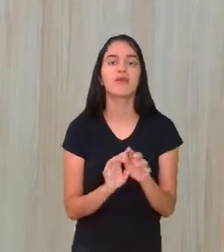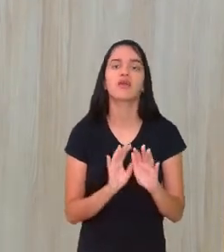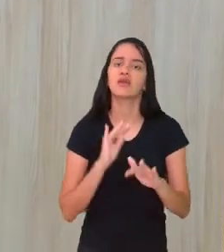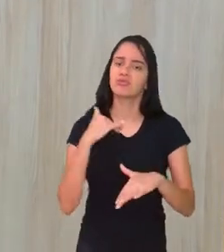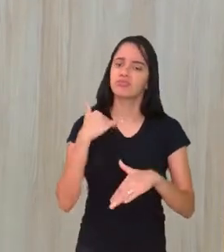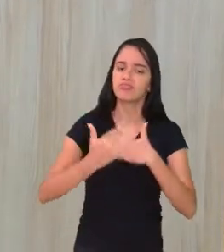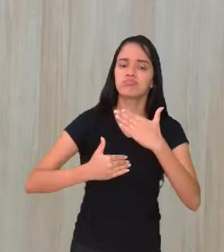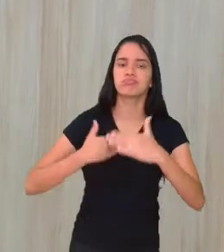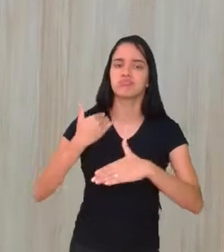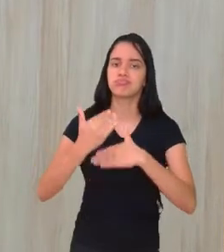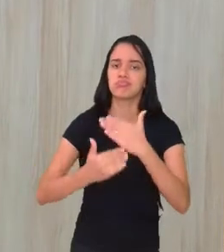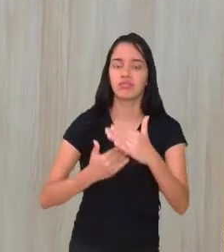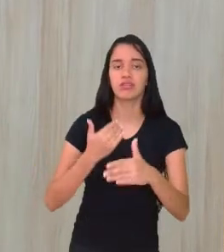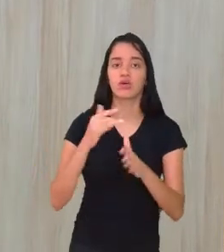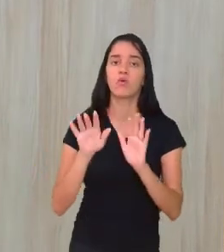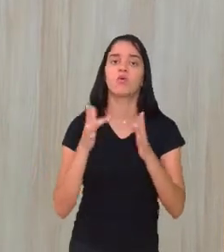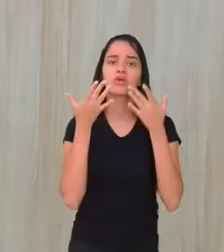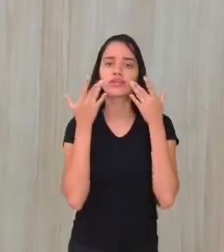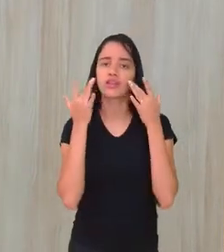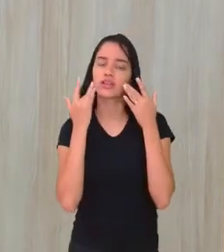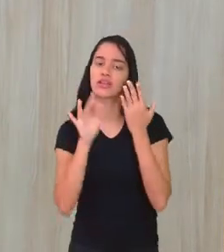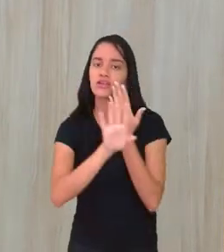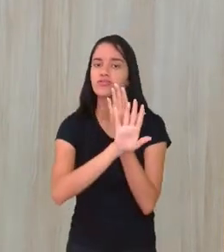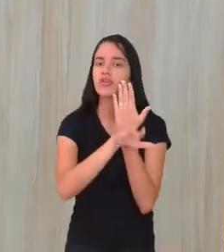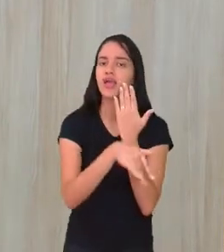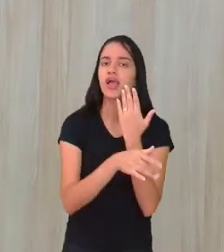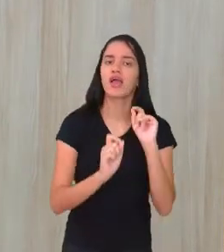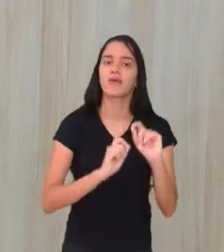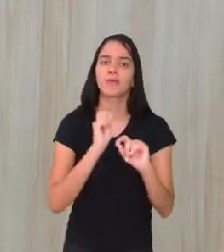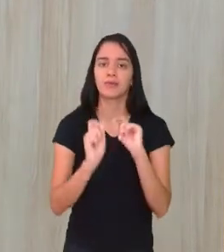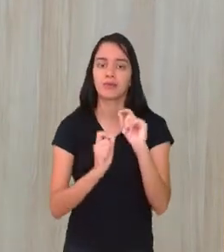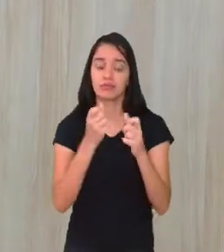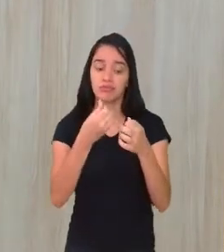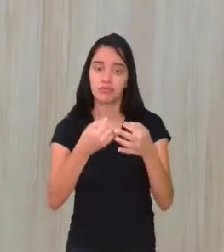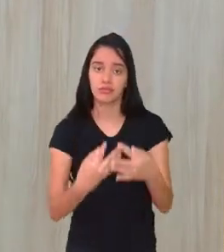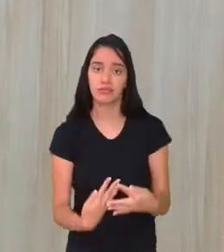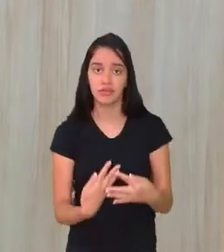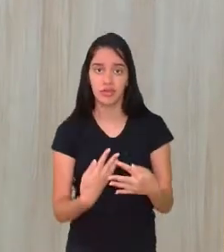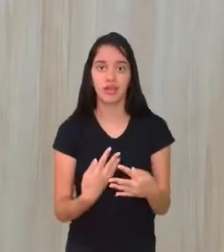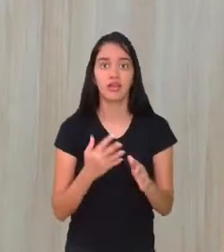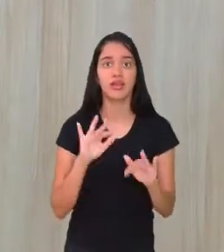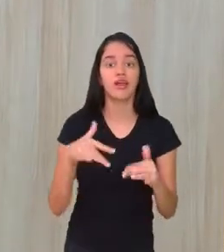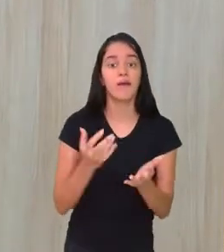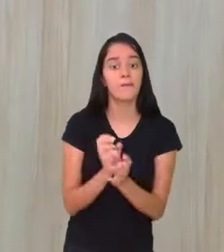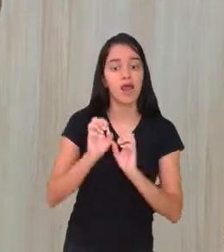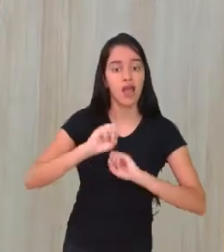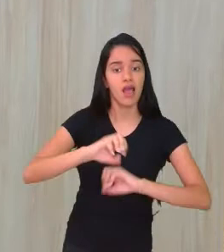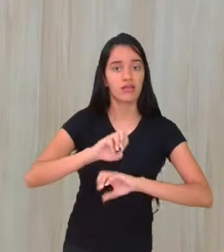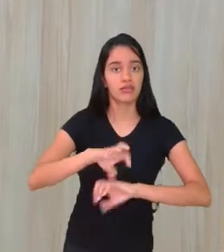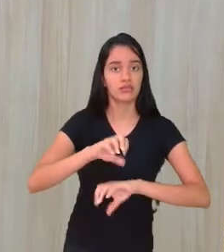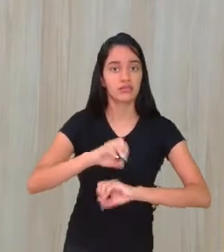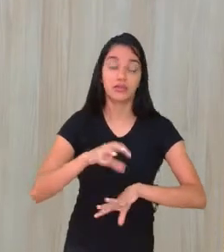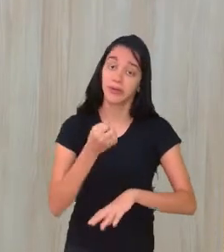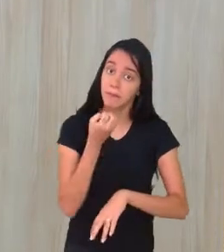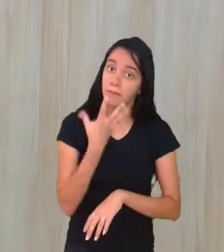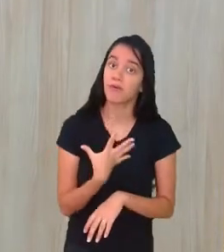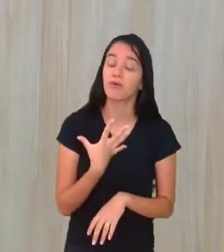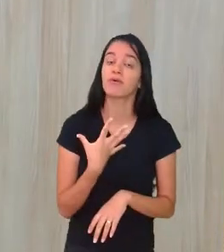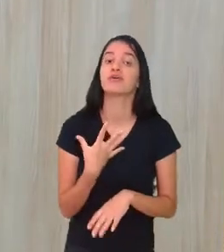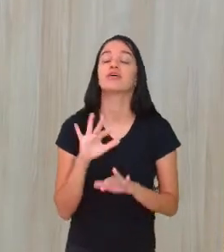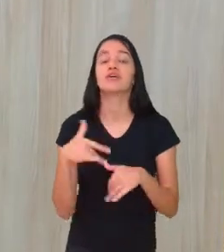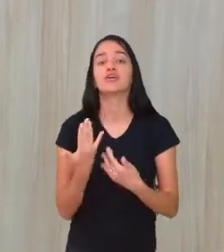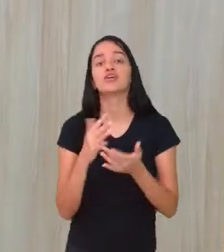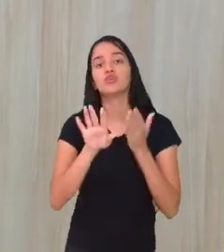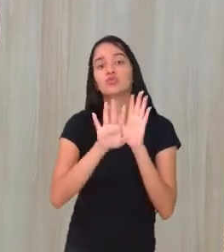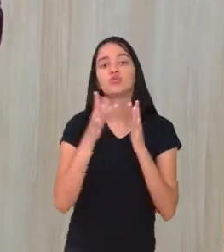assim o Teatro de Sombras ele é isso, ele é didático, ou seja, ele foi feito para ensinar. Bom, e o teatro